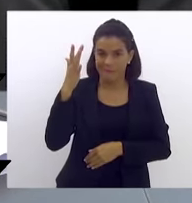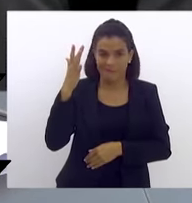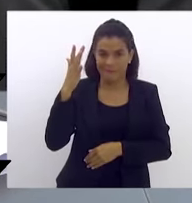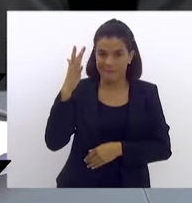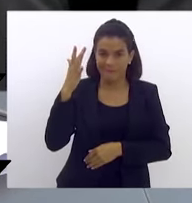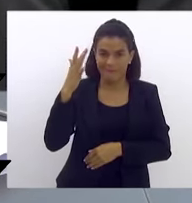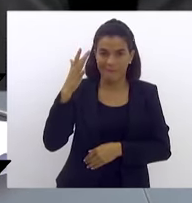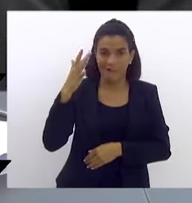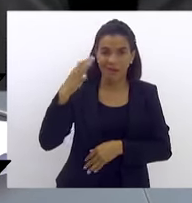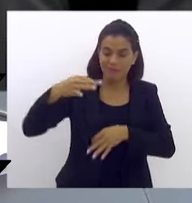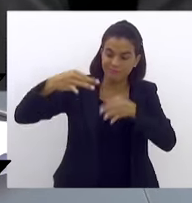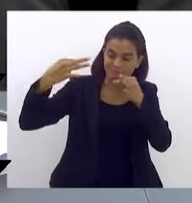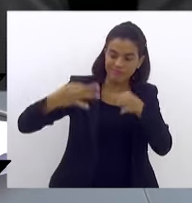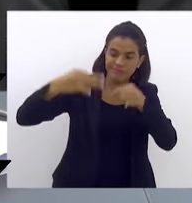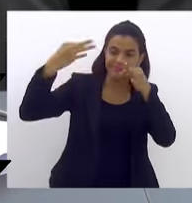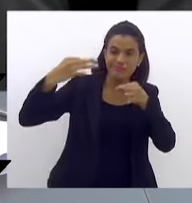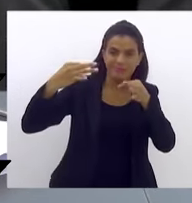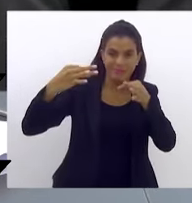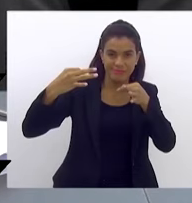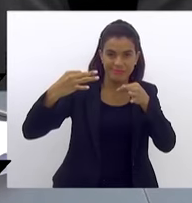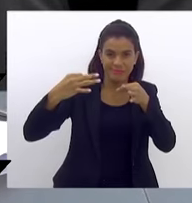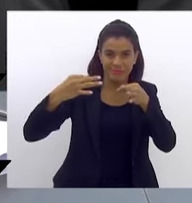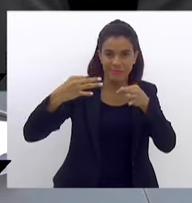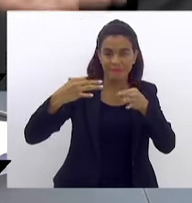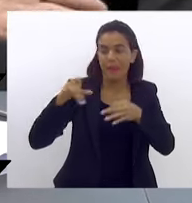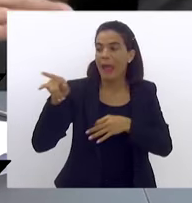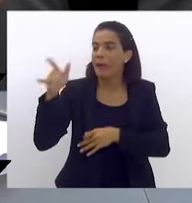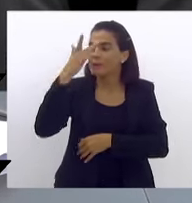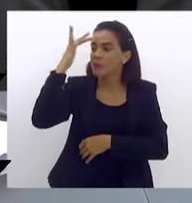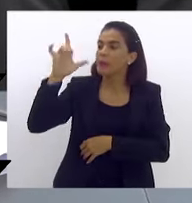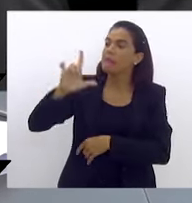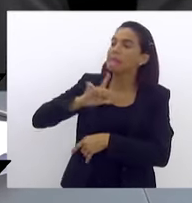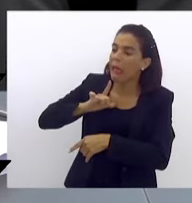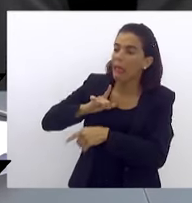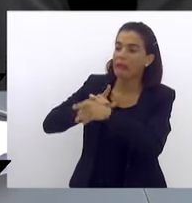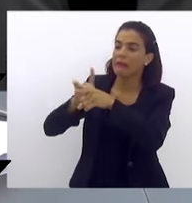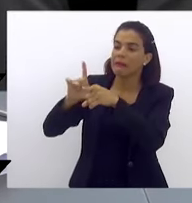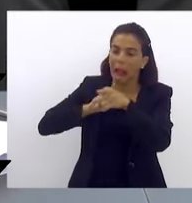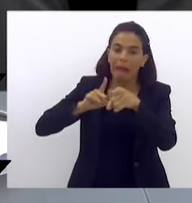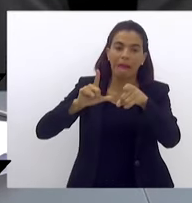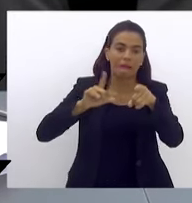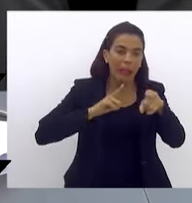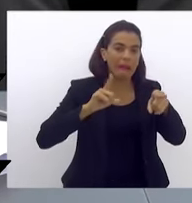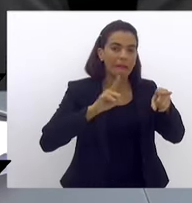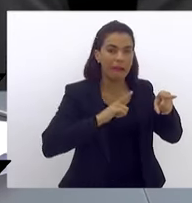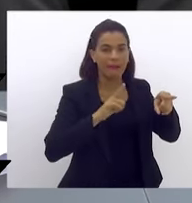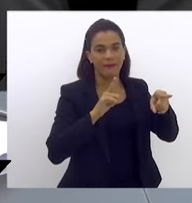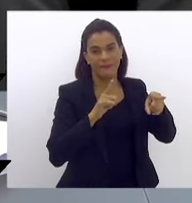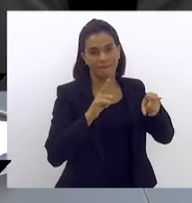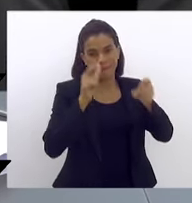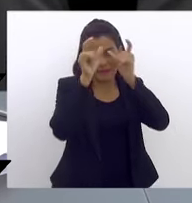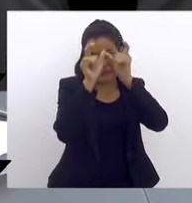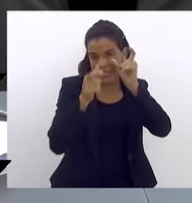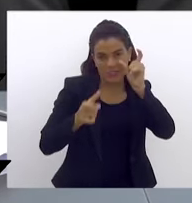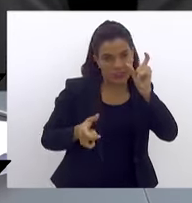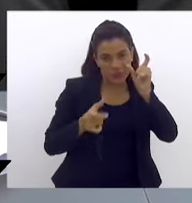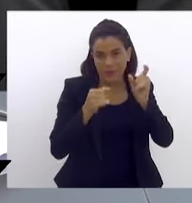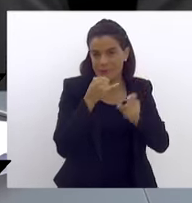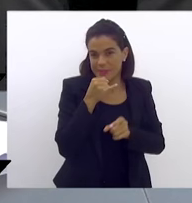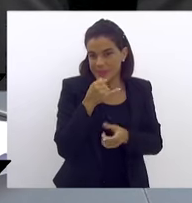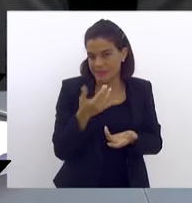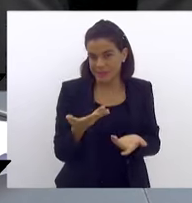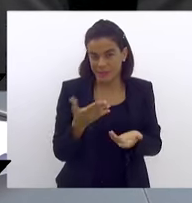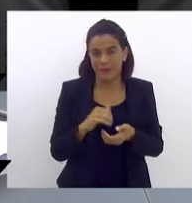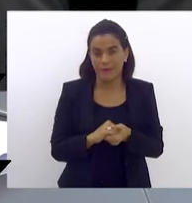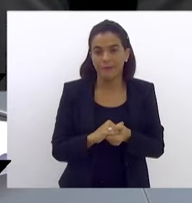ser afirmativo se Fulano tem essa ou aquela doença Então o que deseja o deputado